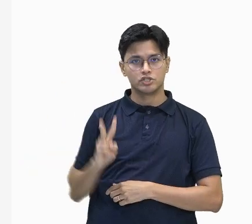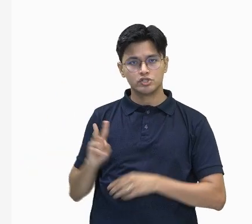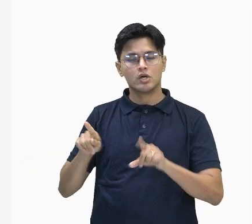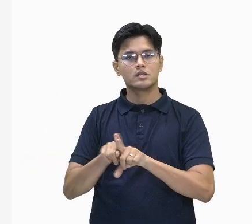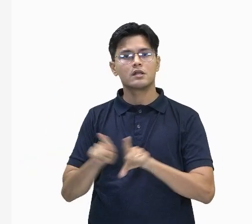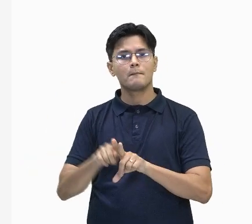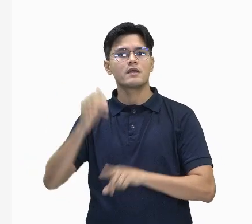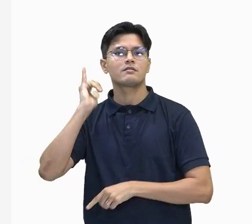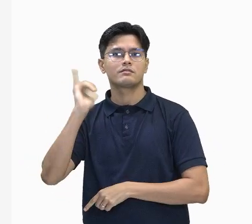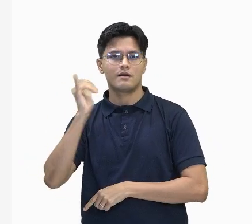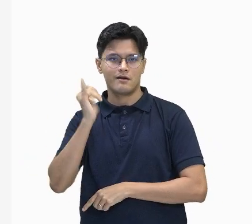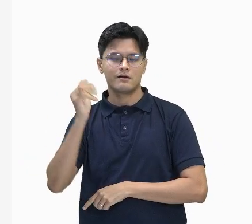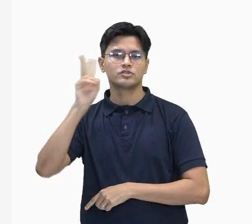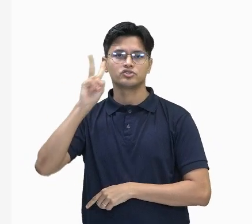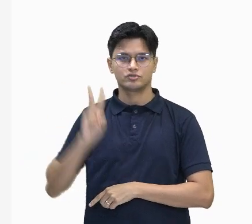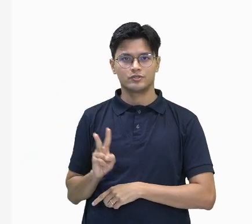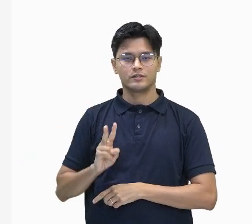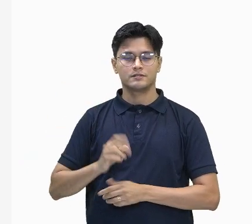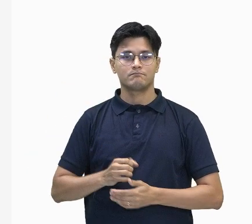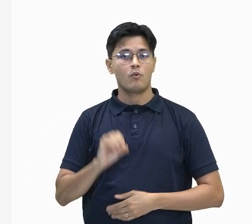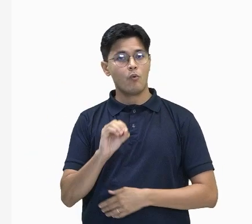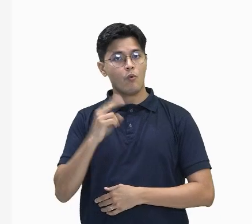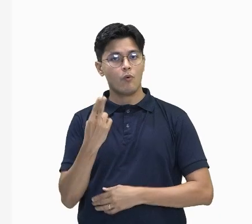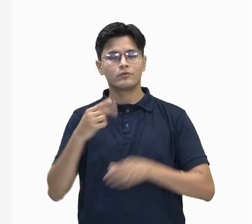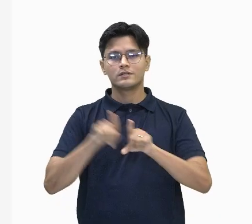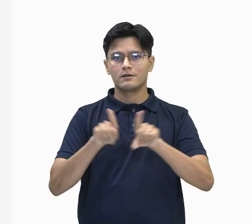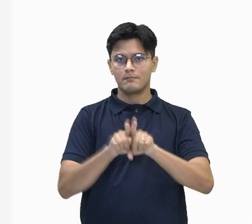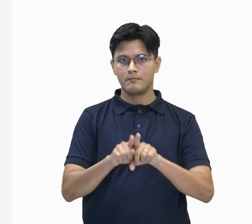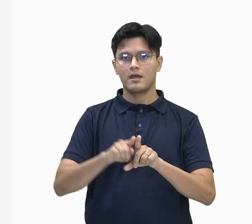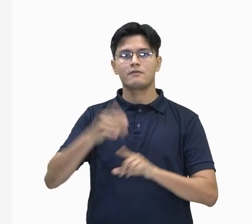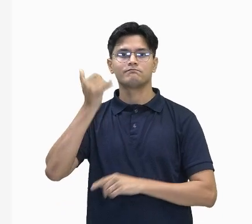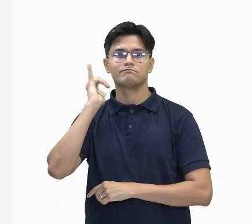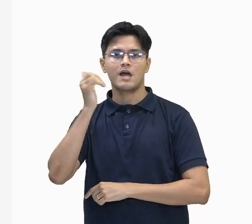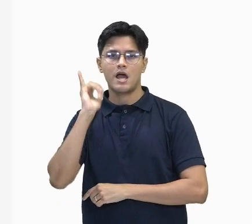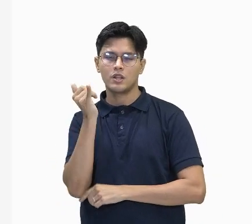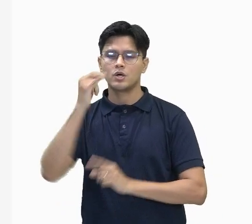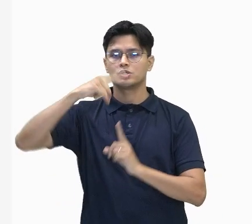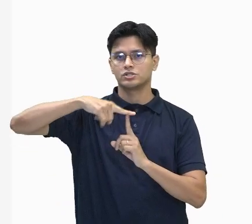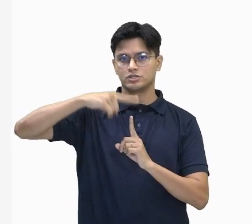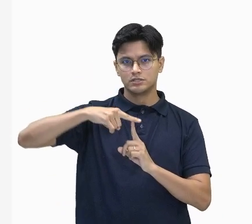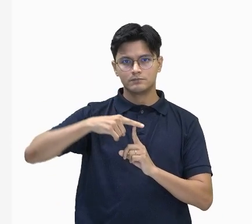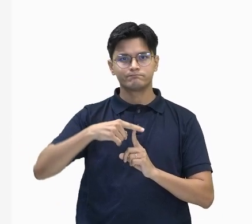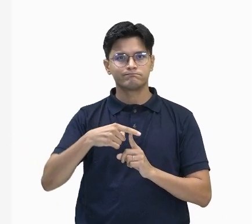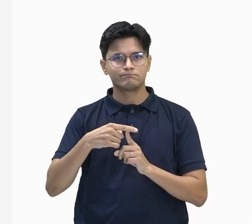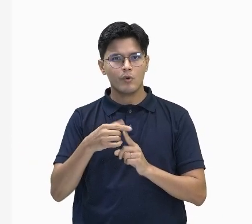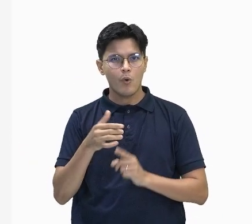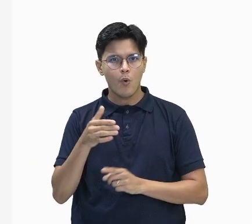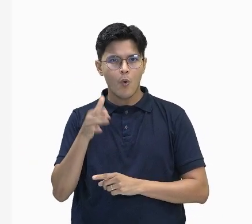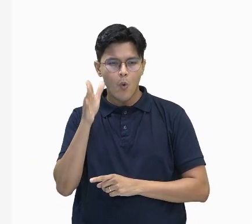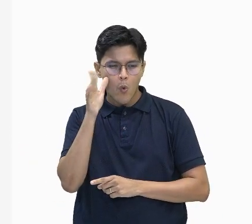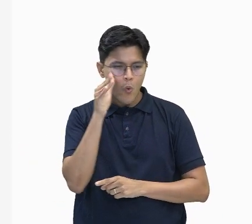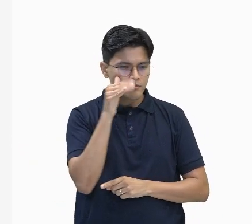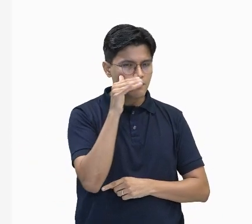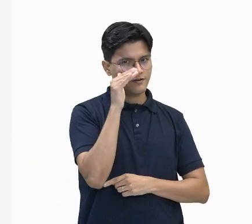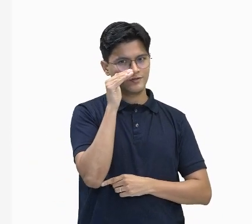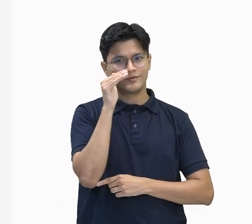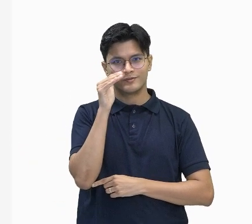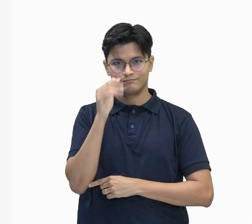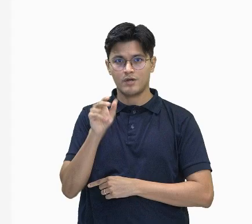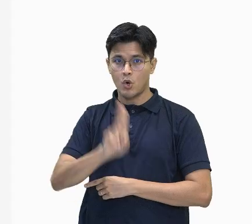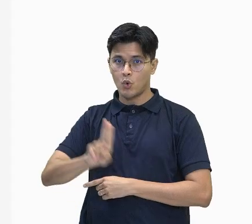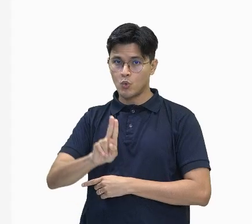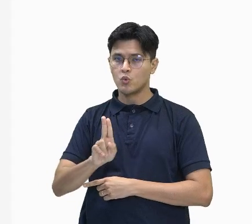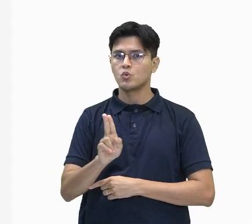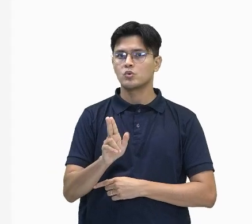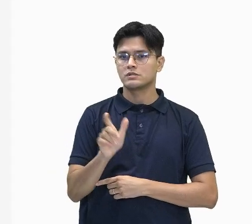mesmo participa, ou narrador observador, narrador em terceira pessoa, né? Aquele que